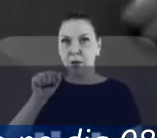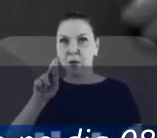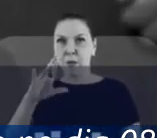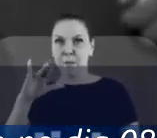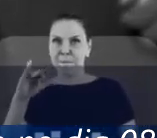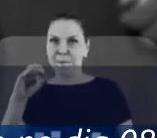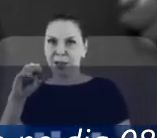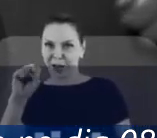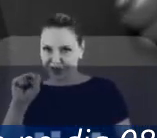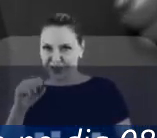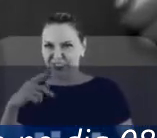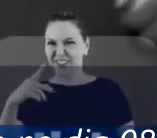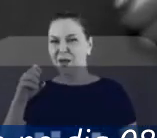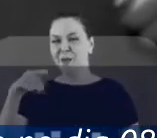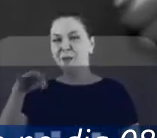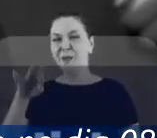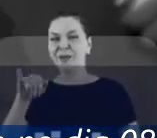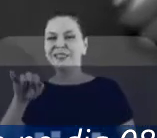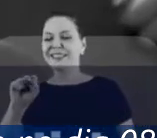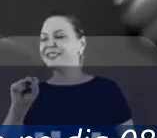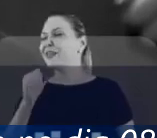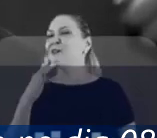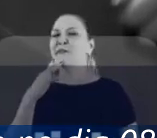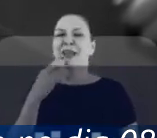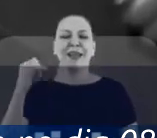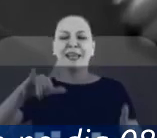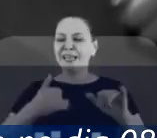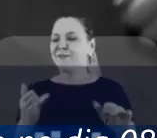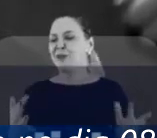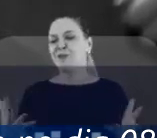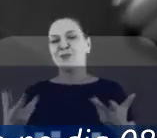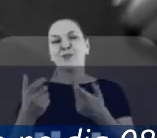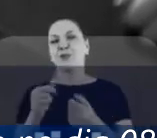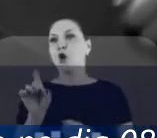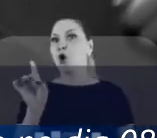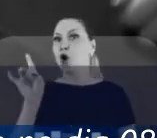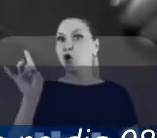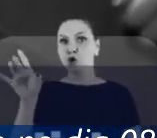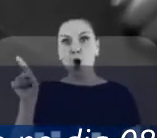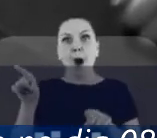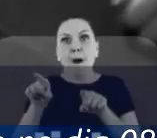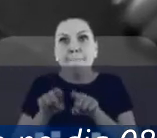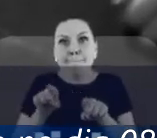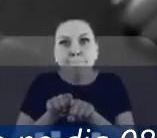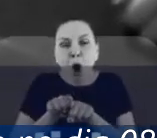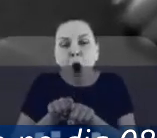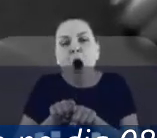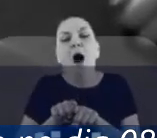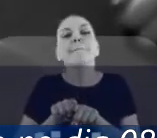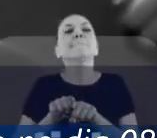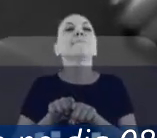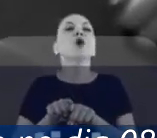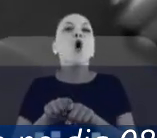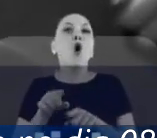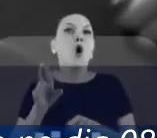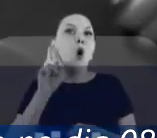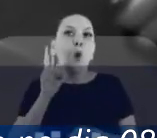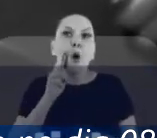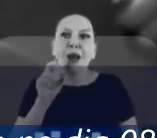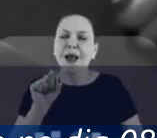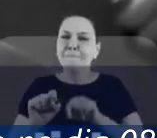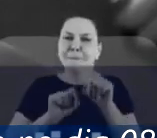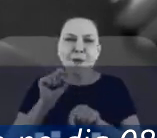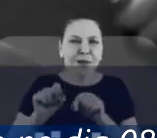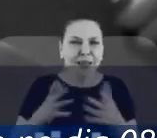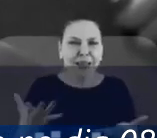Esse é o país Fantástico temos metade do espaço territorial da Rússia mas temos muito mais potencial